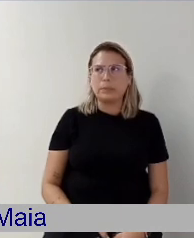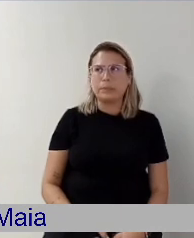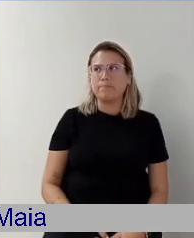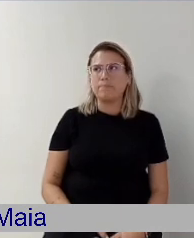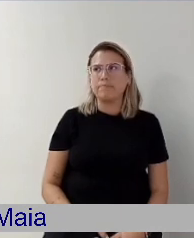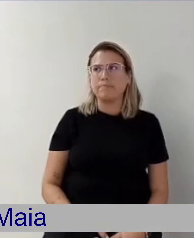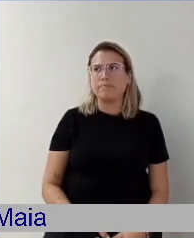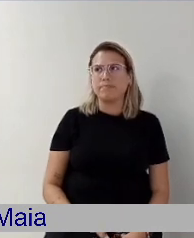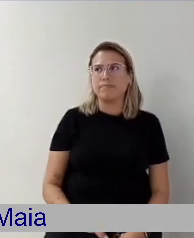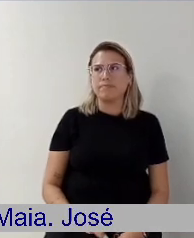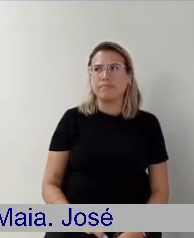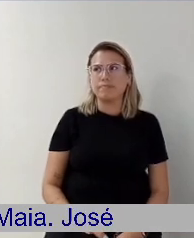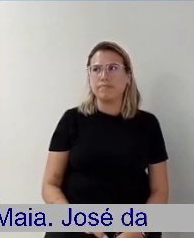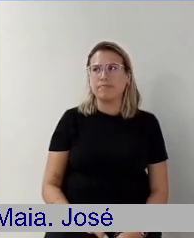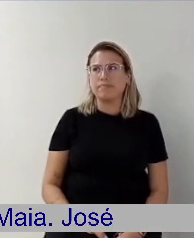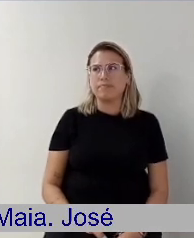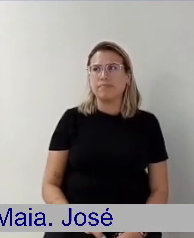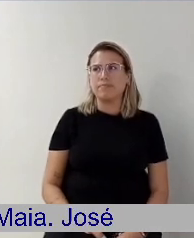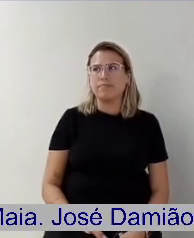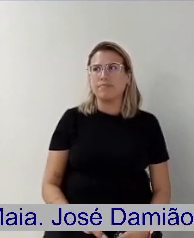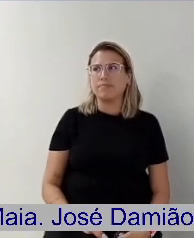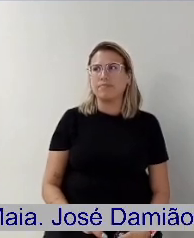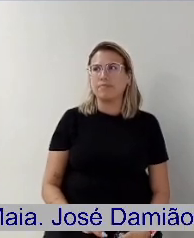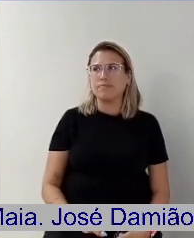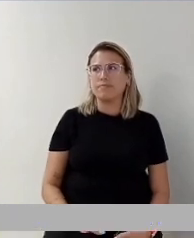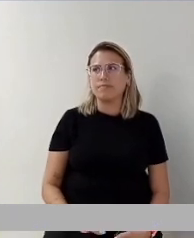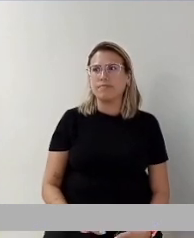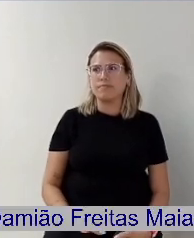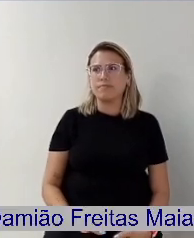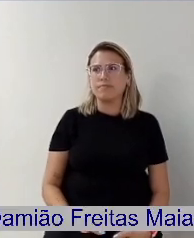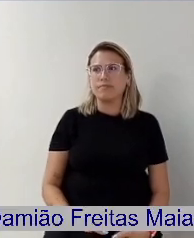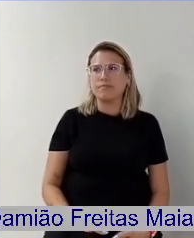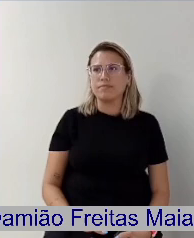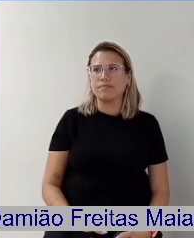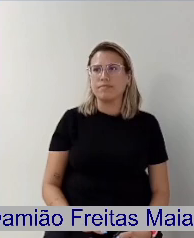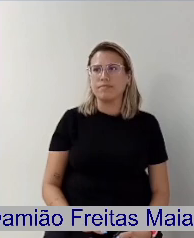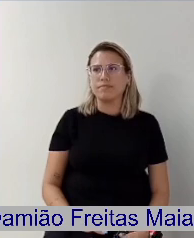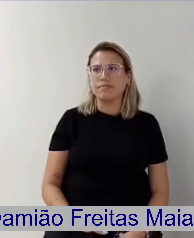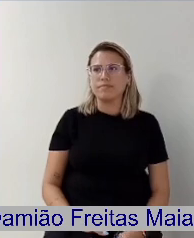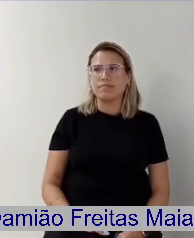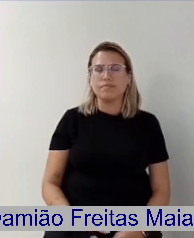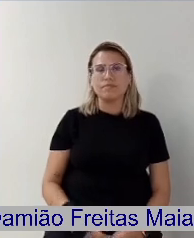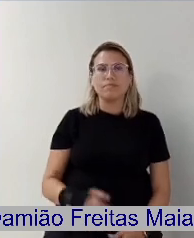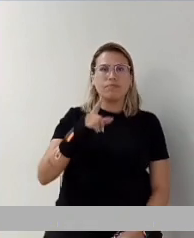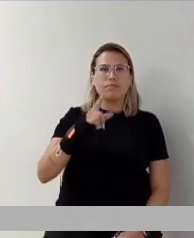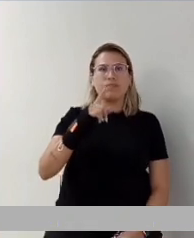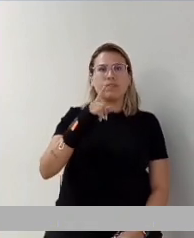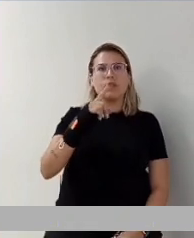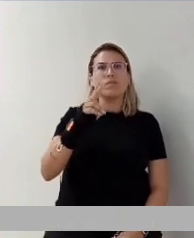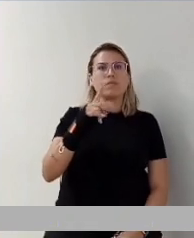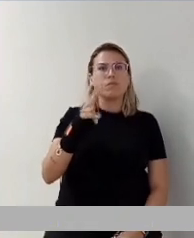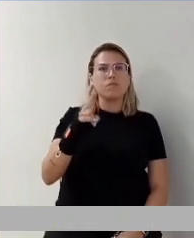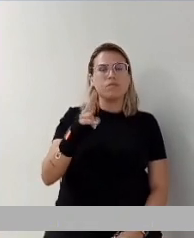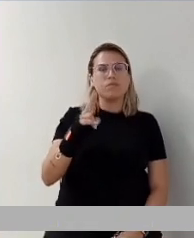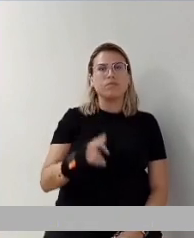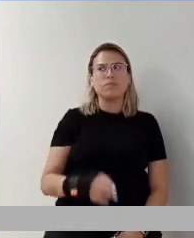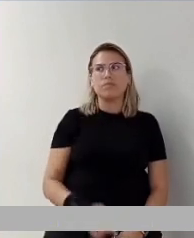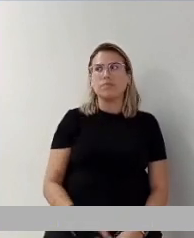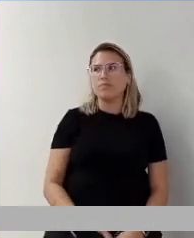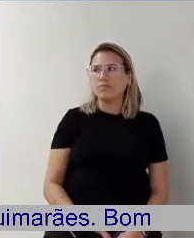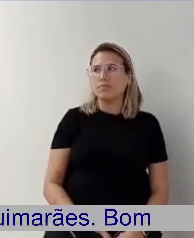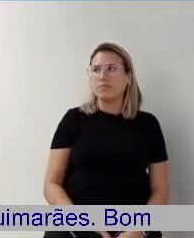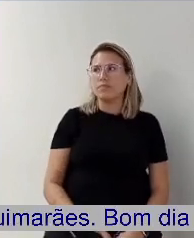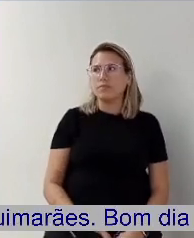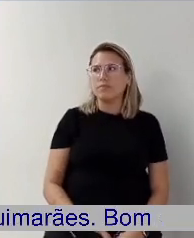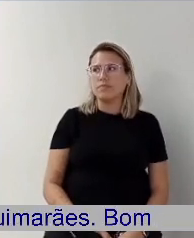Maia José Damião Freitas Maia Lu Carlos fugira Guimarães